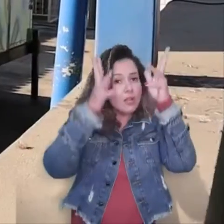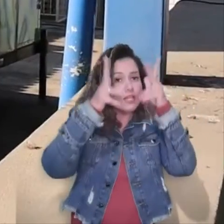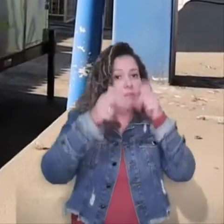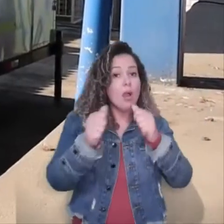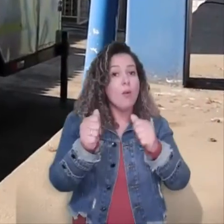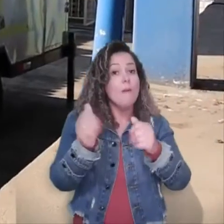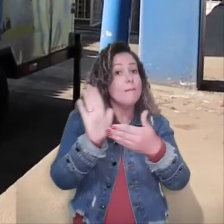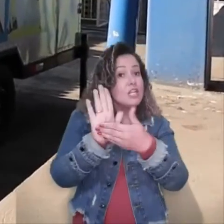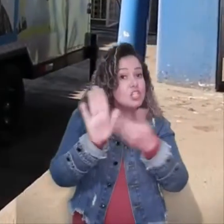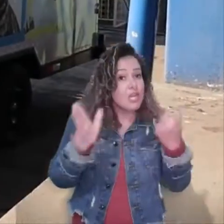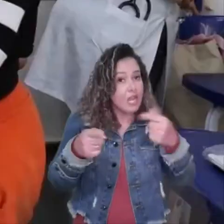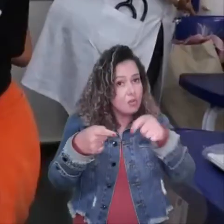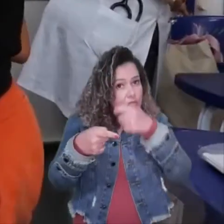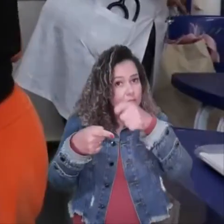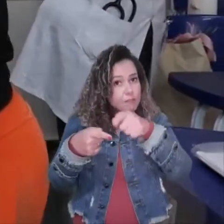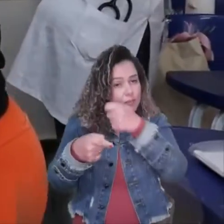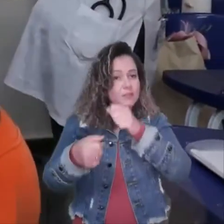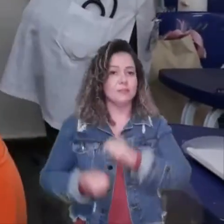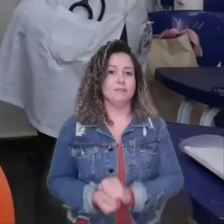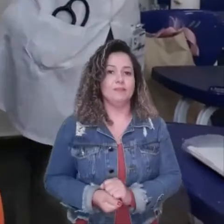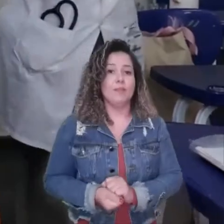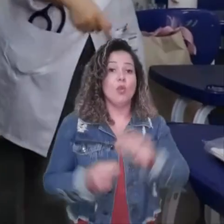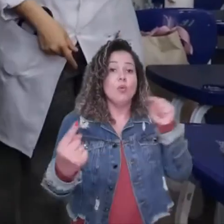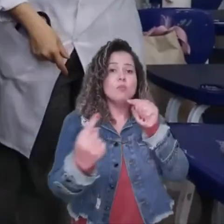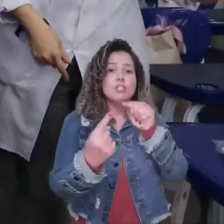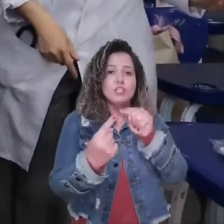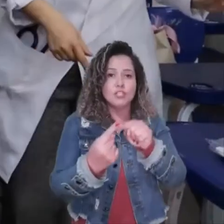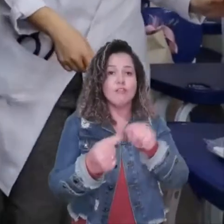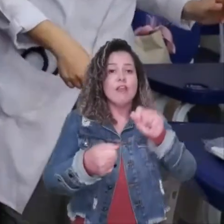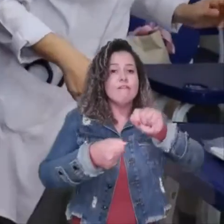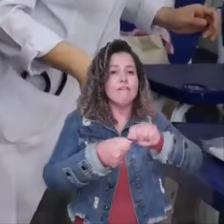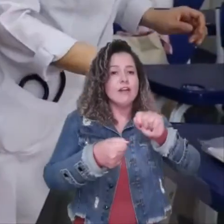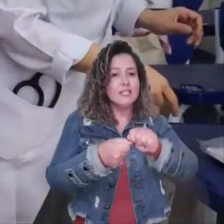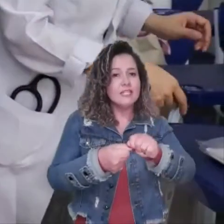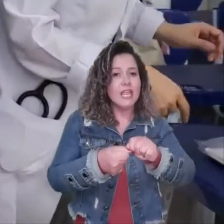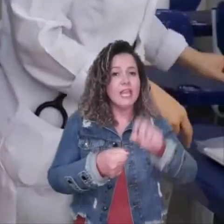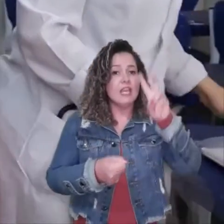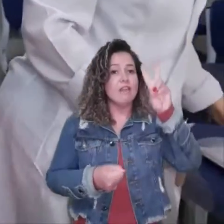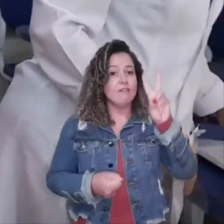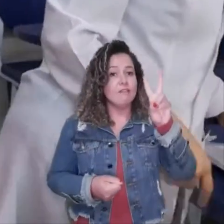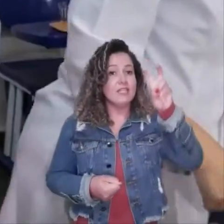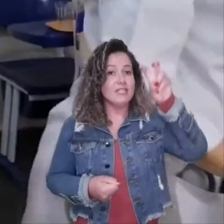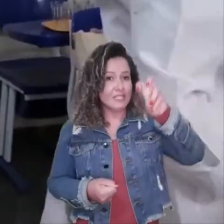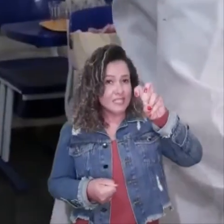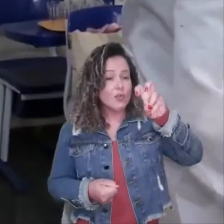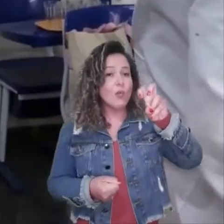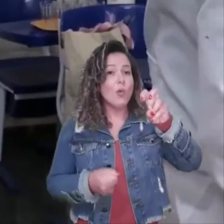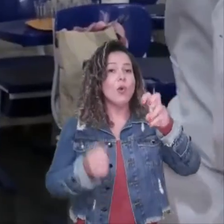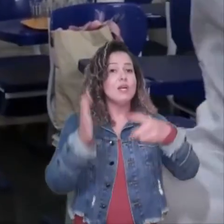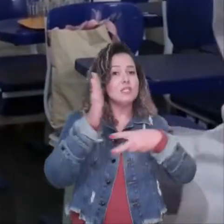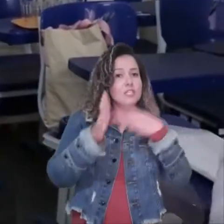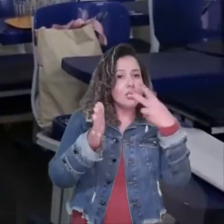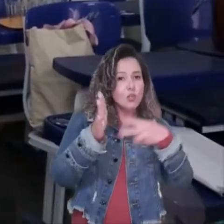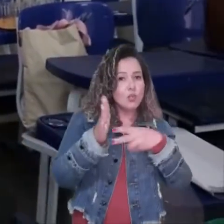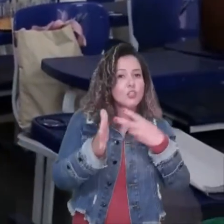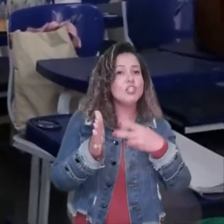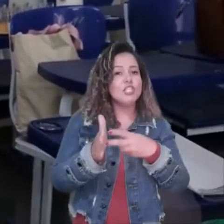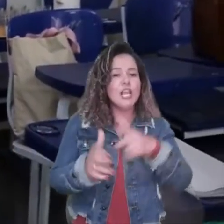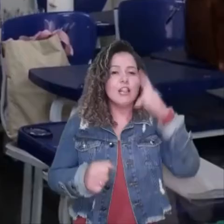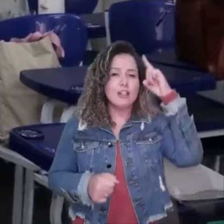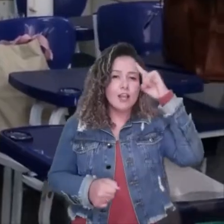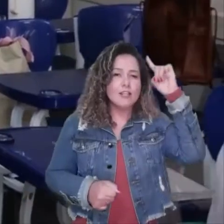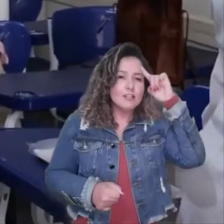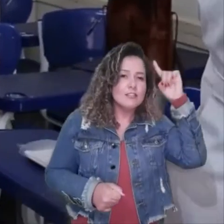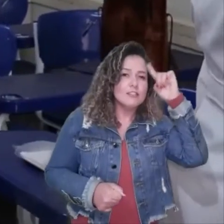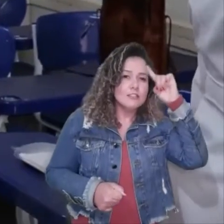no próprio castramóvel. A estimativa é que sejam realizadas 200 castrações de animais por bairro, com a